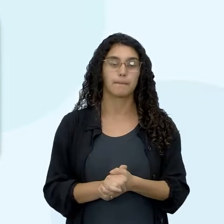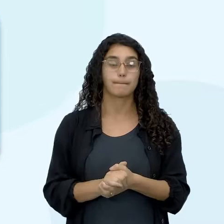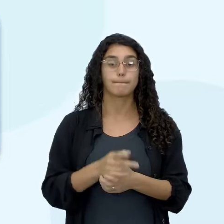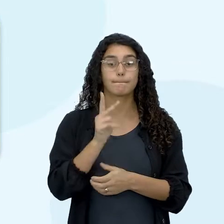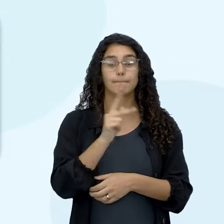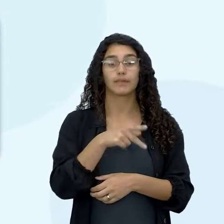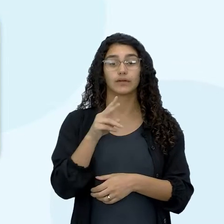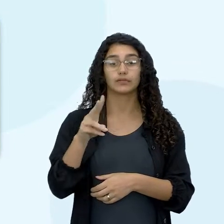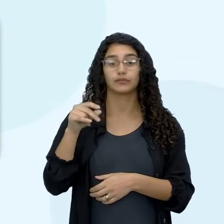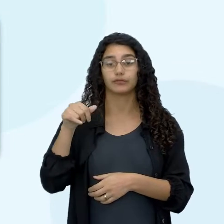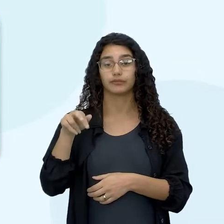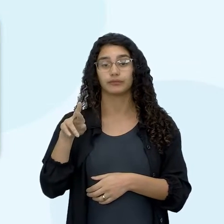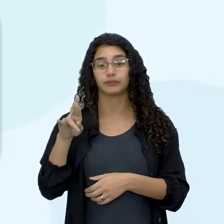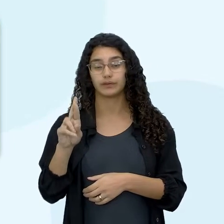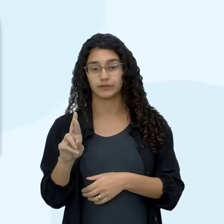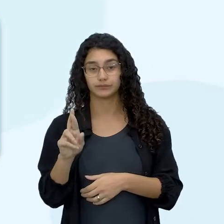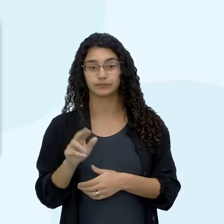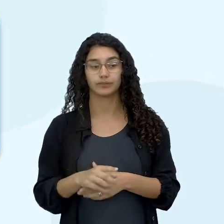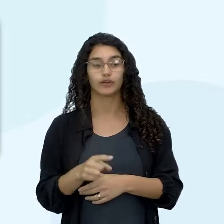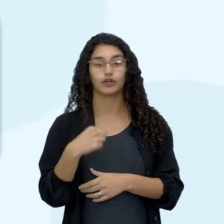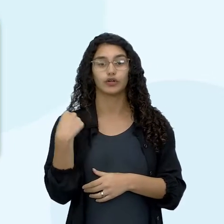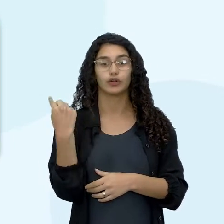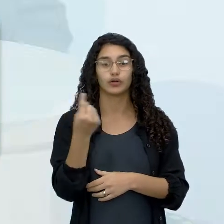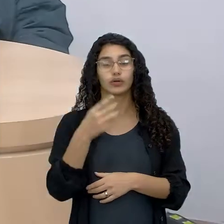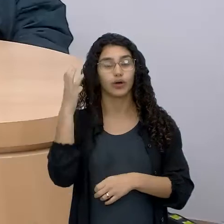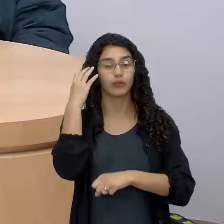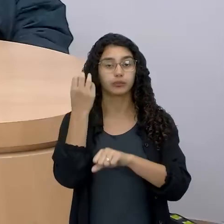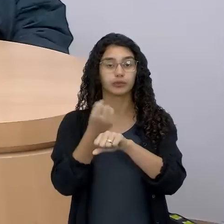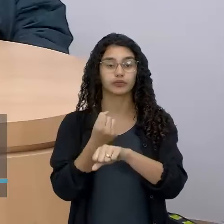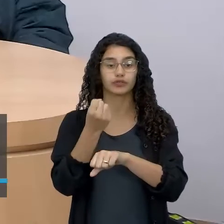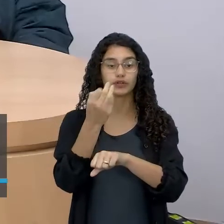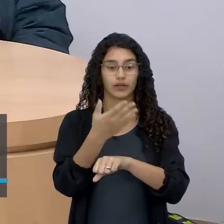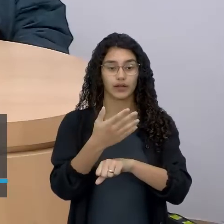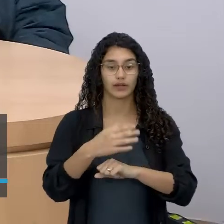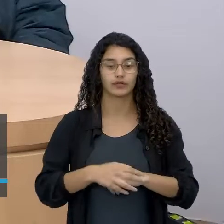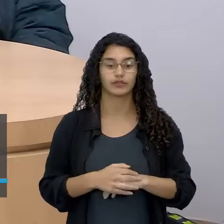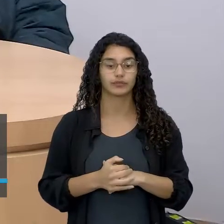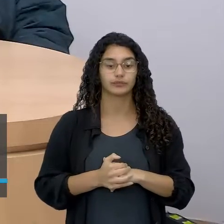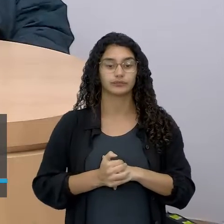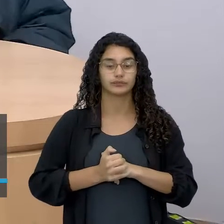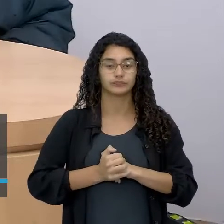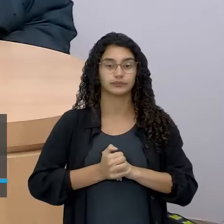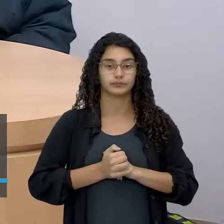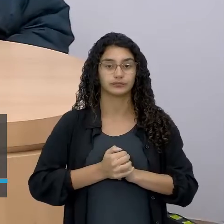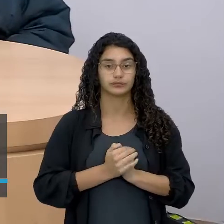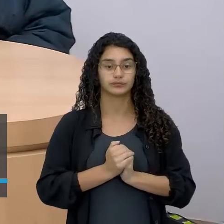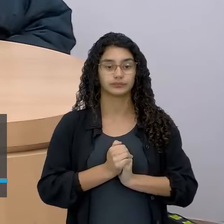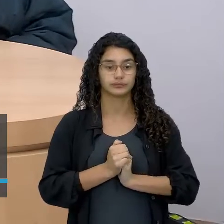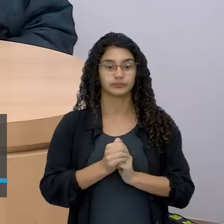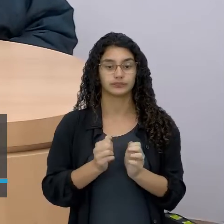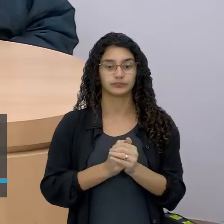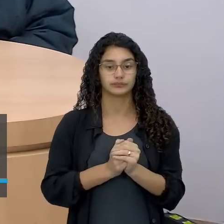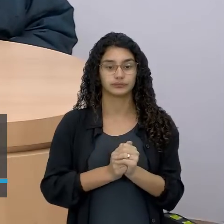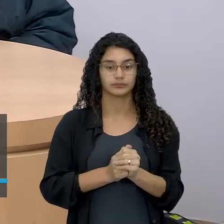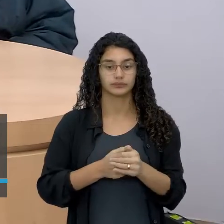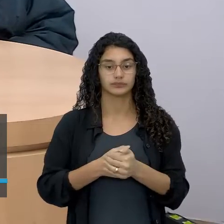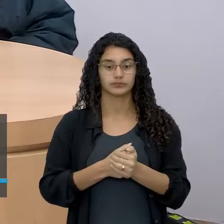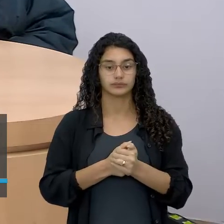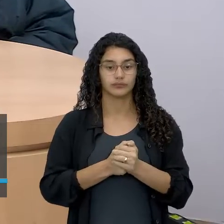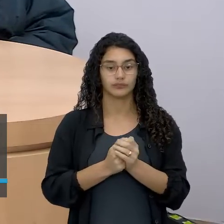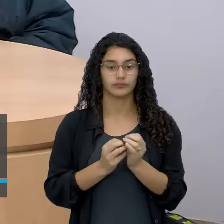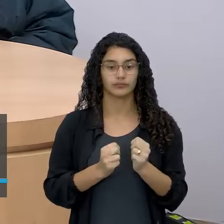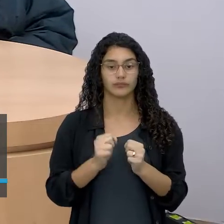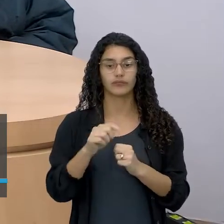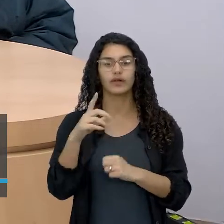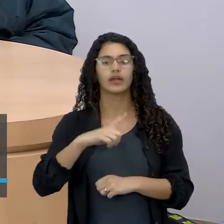Professor Valmir, aqui no nosso podcast improvisado, né? Se você tivesse que dar aqui